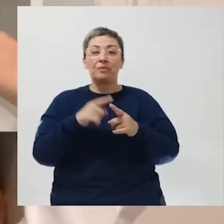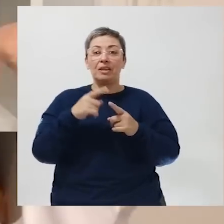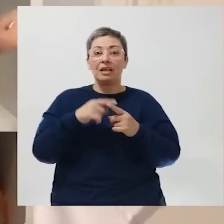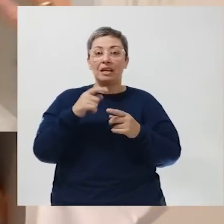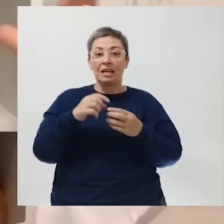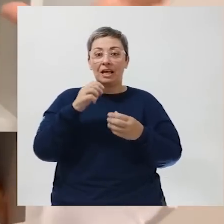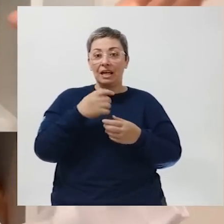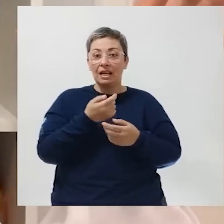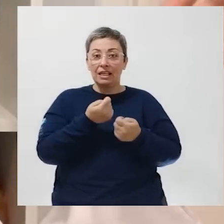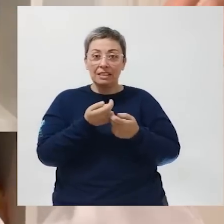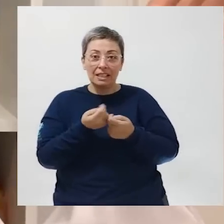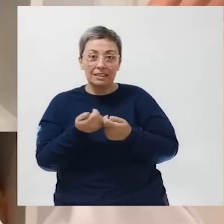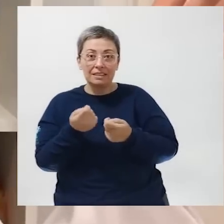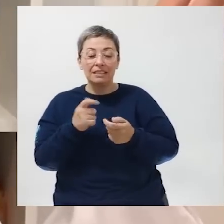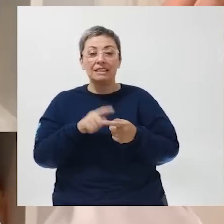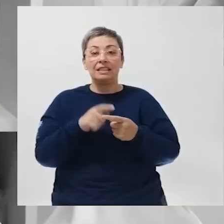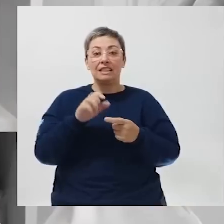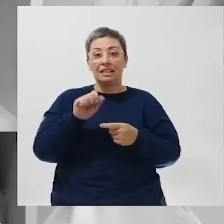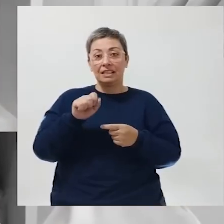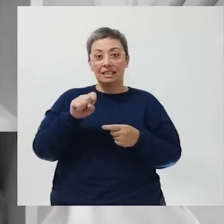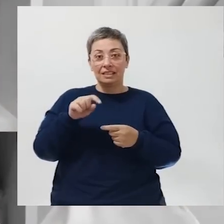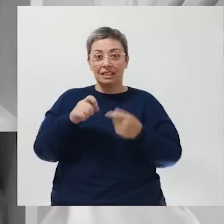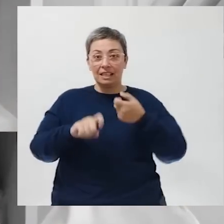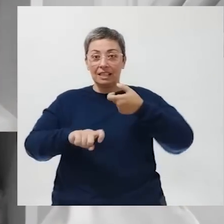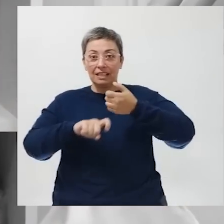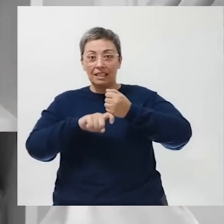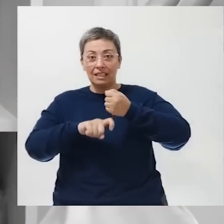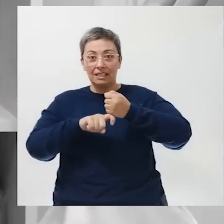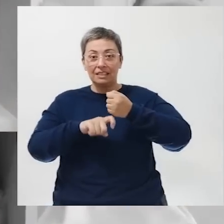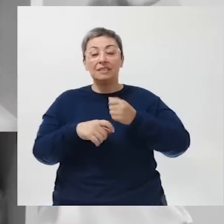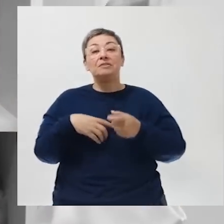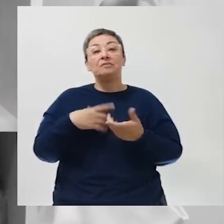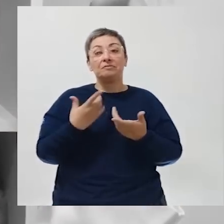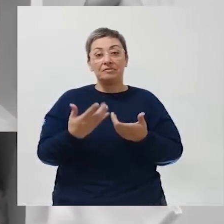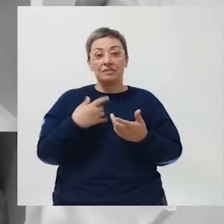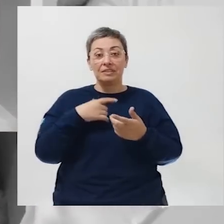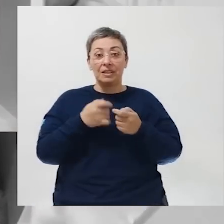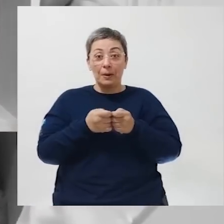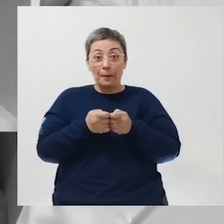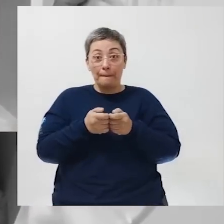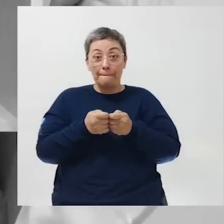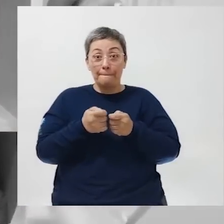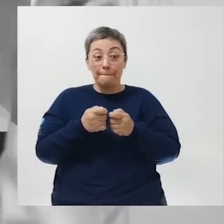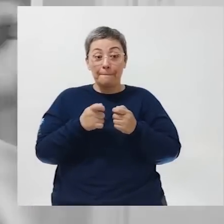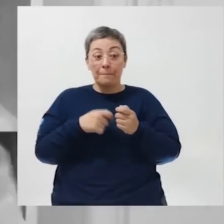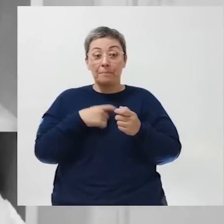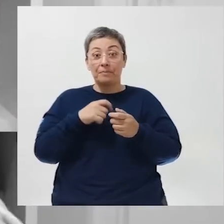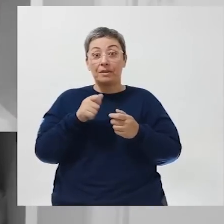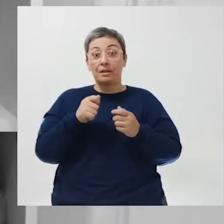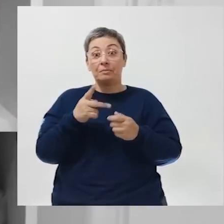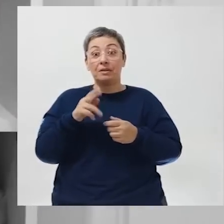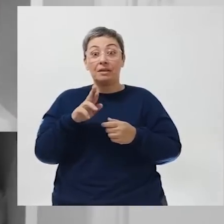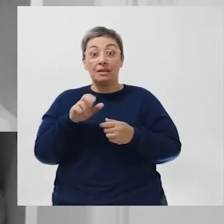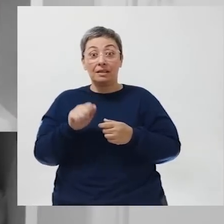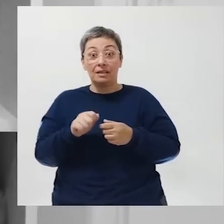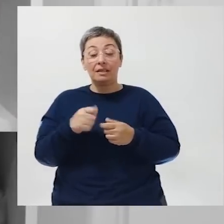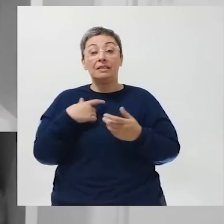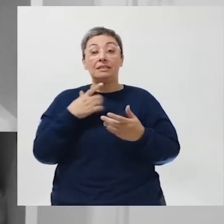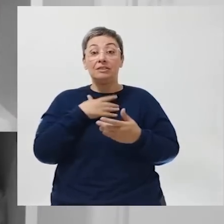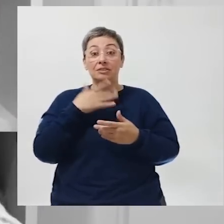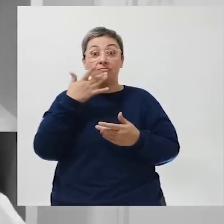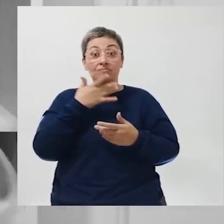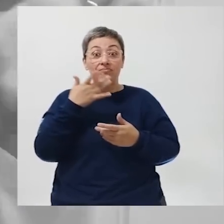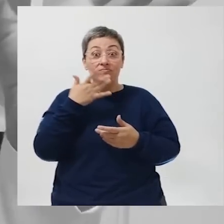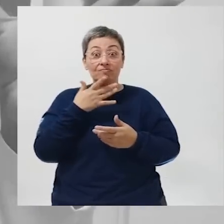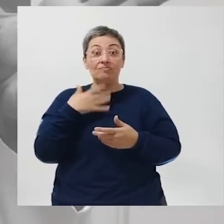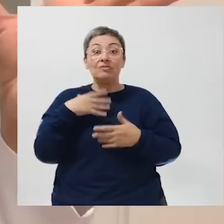frutas, castanhas. Você gosta de castanha? Castanha de caju? Ai, que delícia. Amendoim, castanha do Pará.